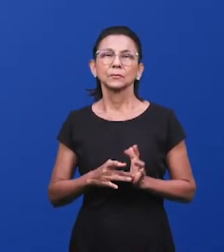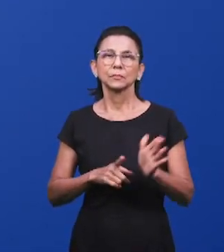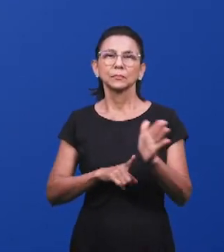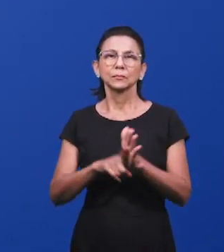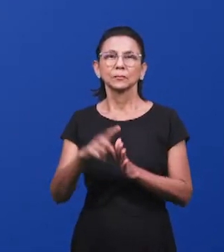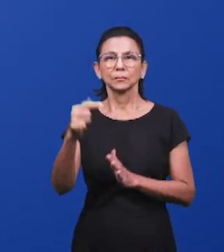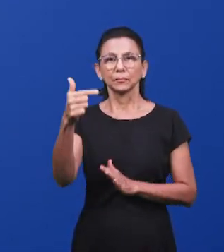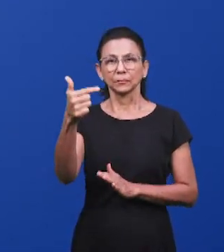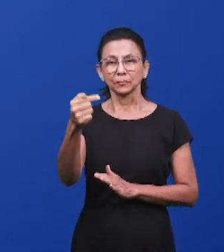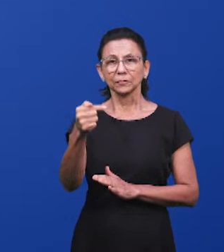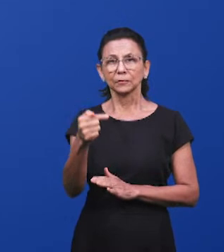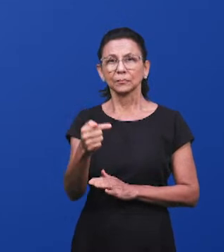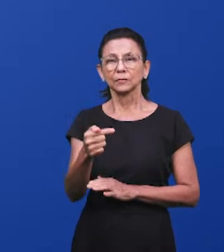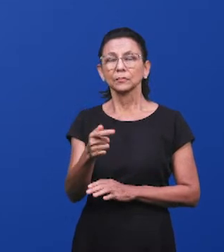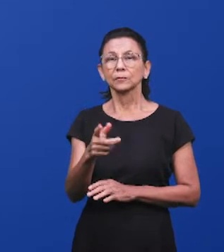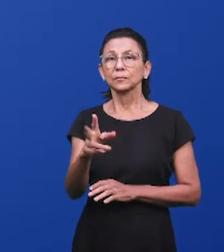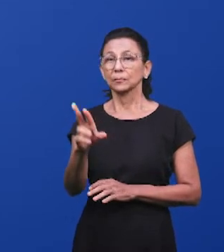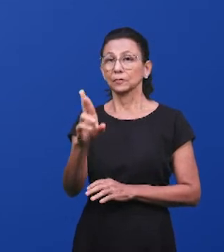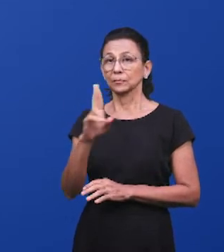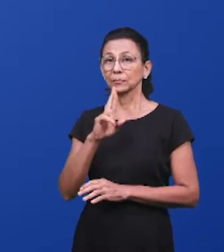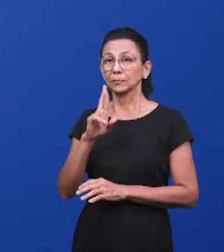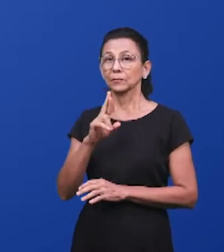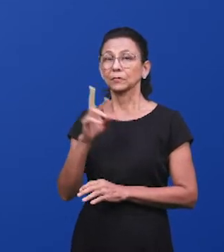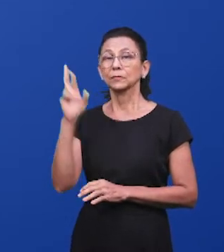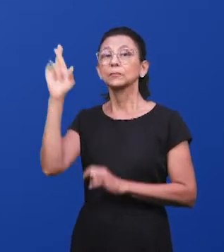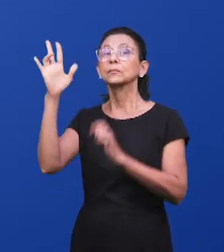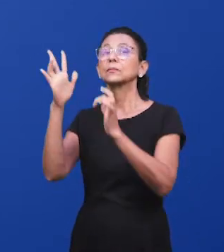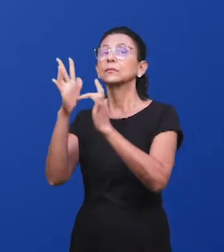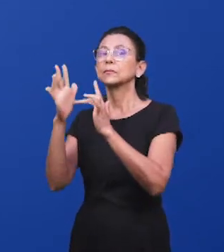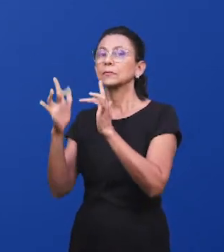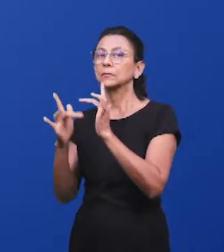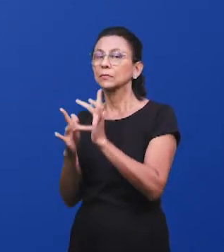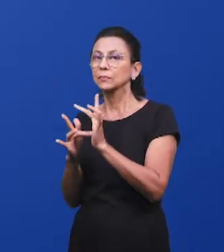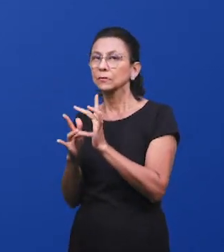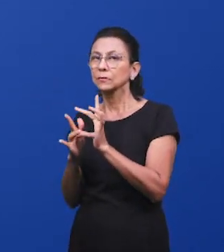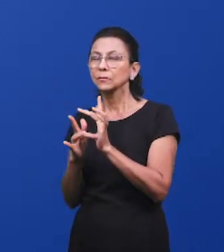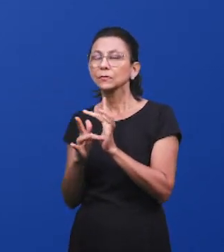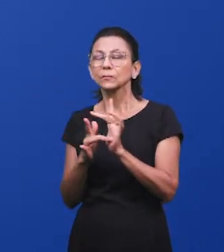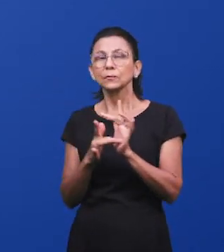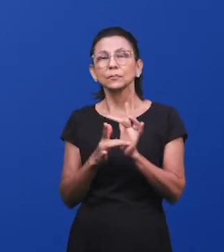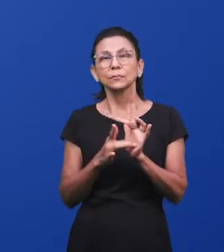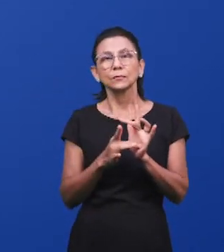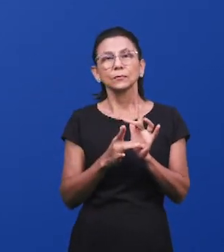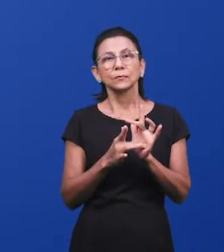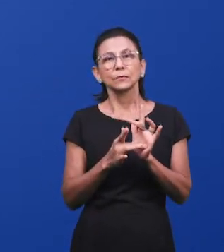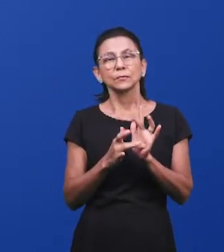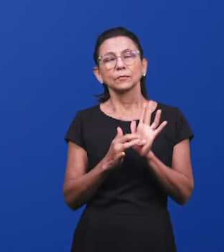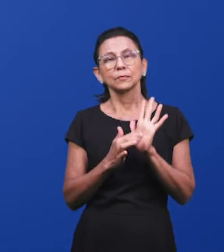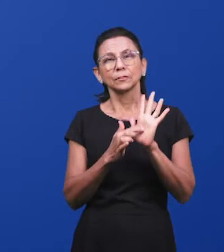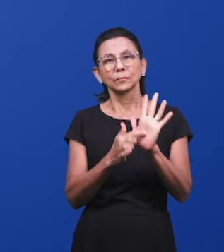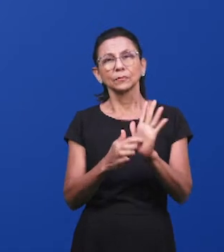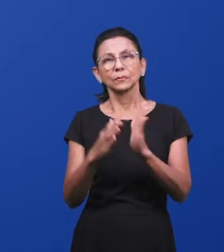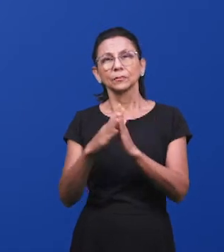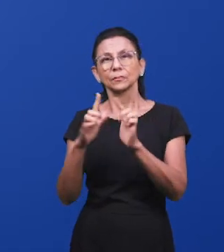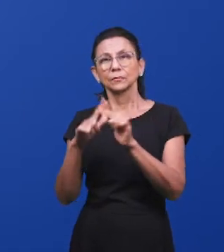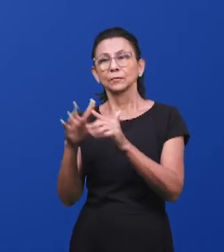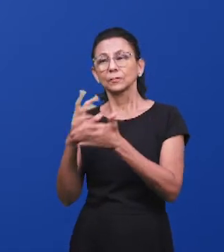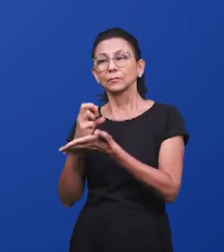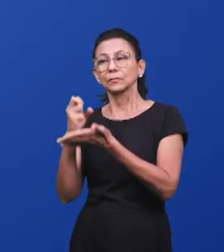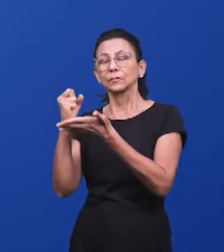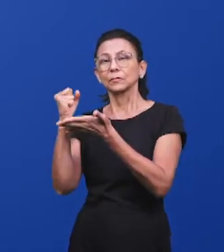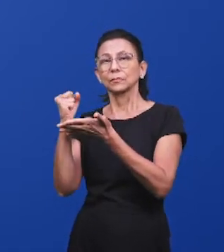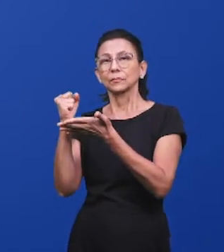está falando é o esposo, o Senhor Jesus, sobre a igreja fiel após o seu arrebatamento. Tisa é